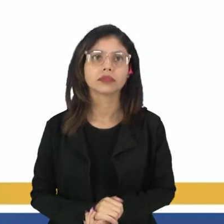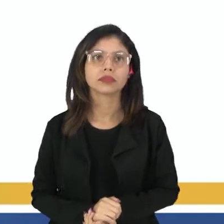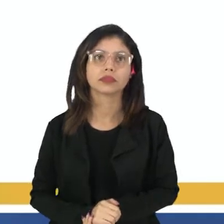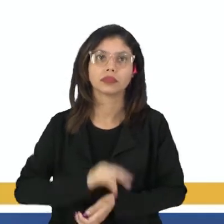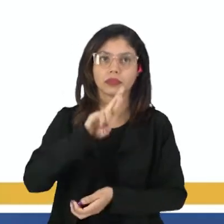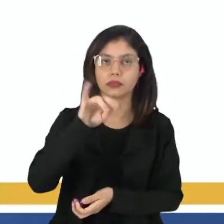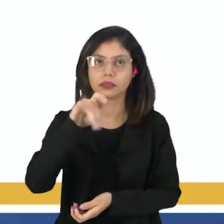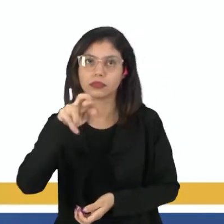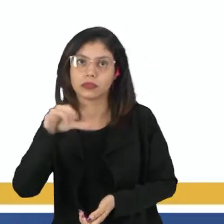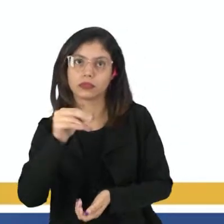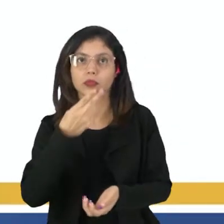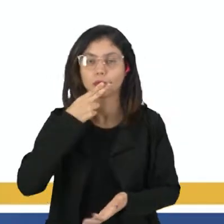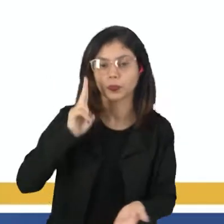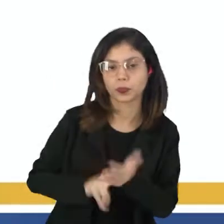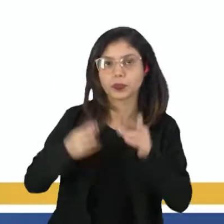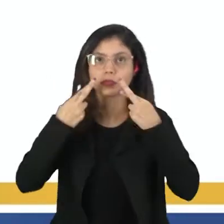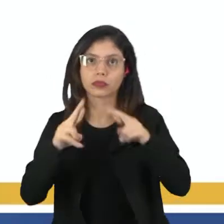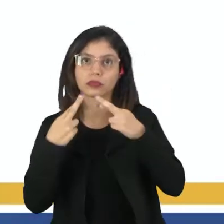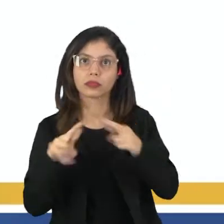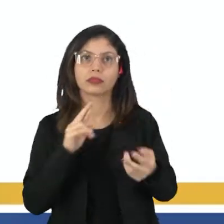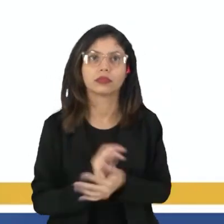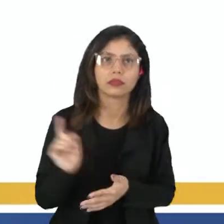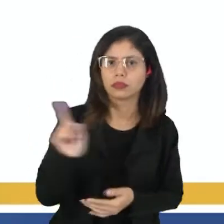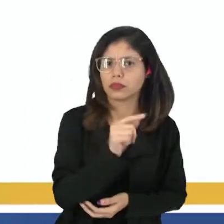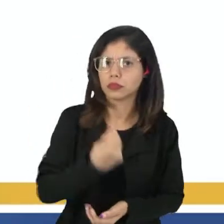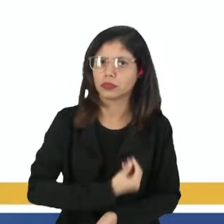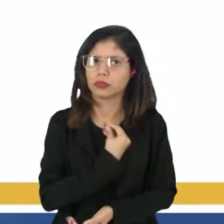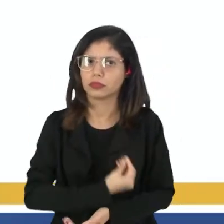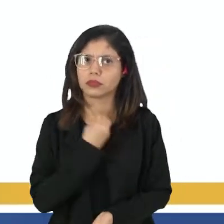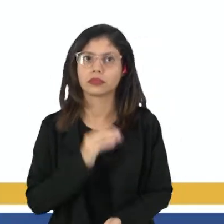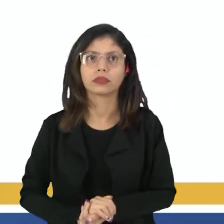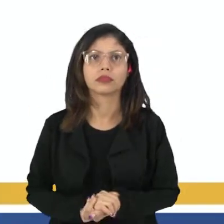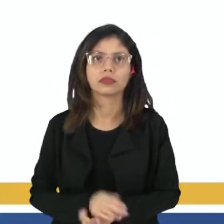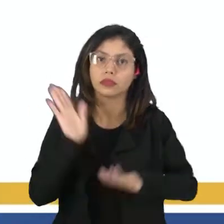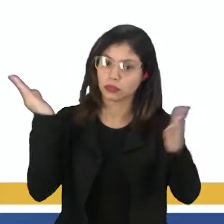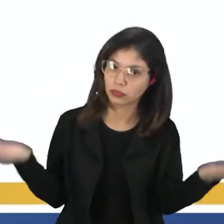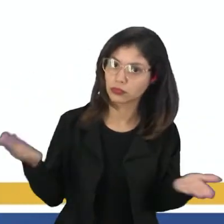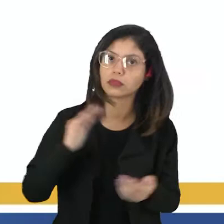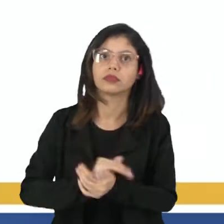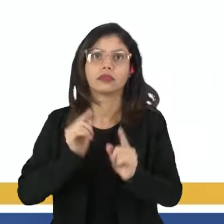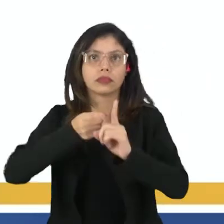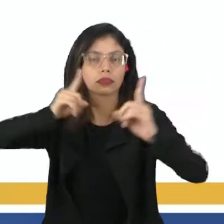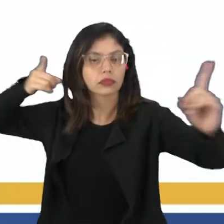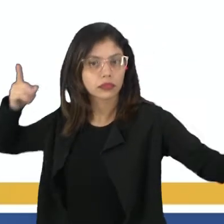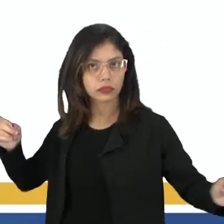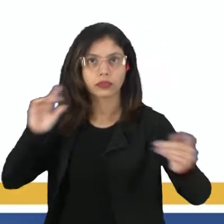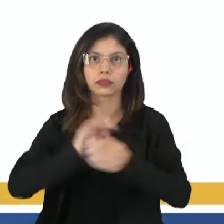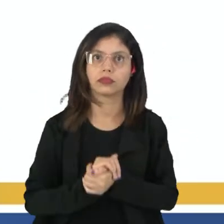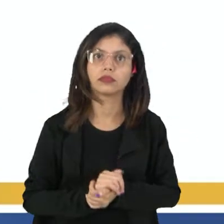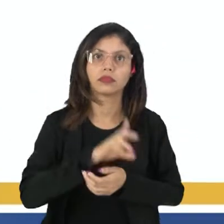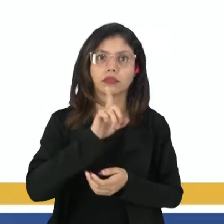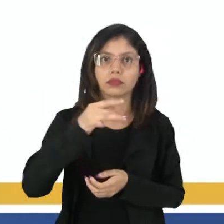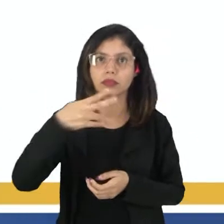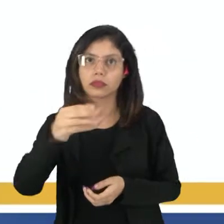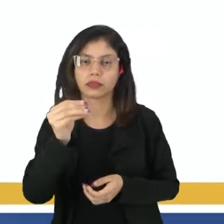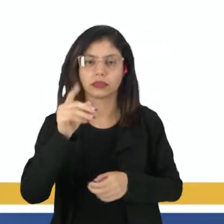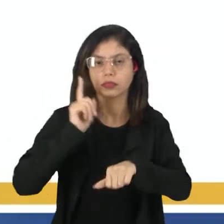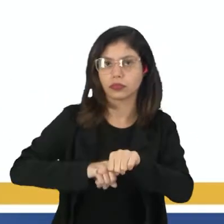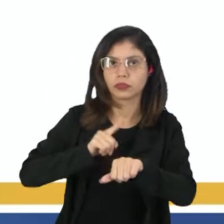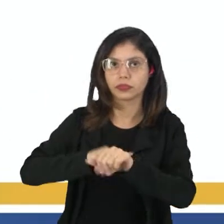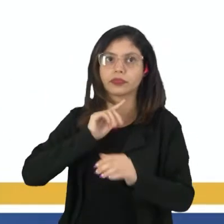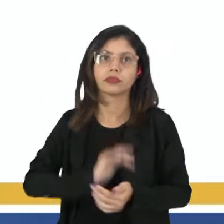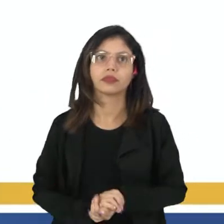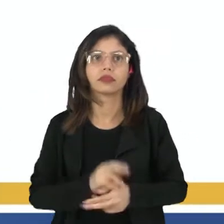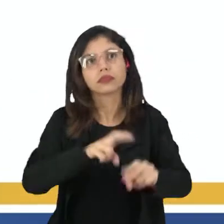Os interlocutores de uma carta de reclamação não estão em presença. Há, portanto, um distanciamento